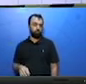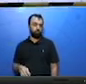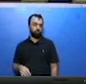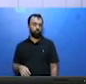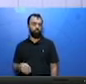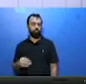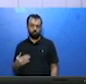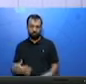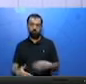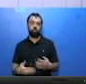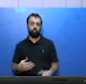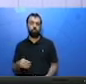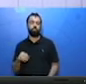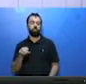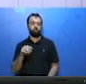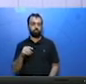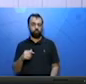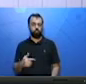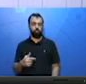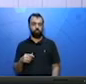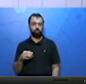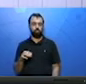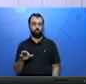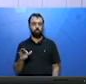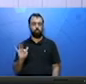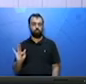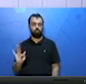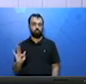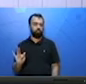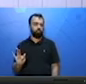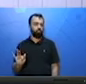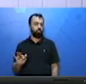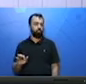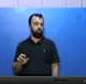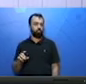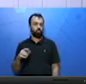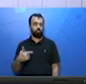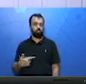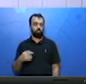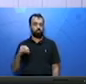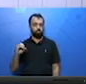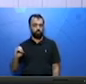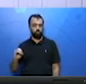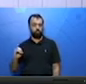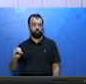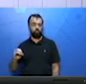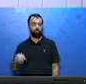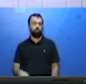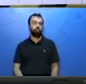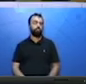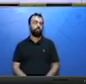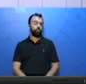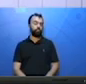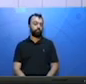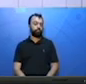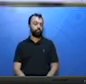Então, o F está em cima do eixo x, no ponto 7, então é 7 e